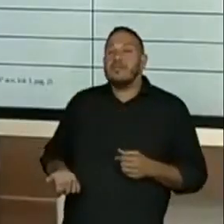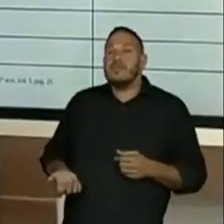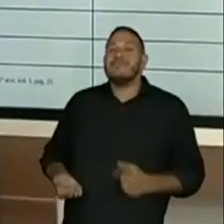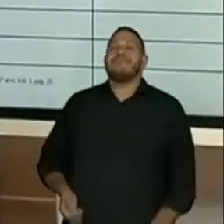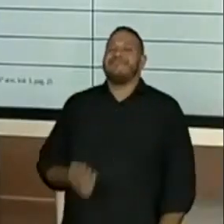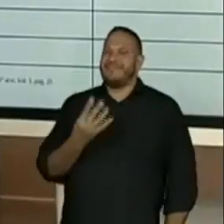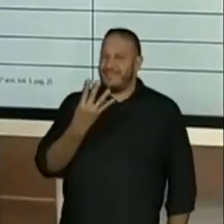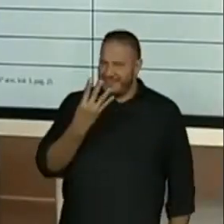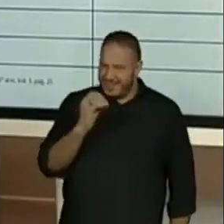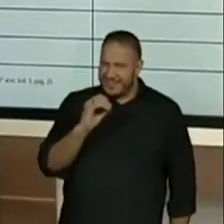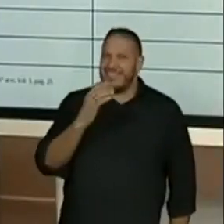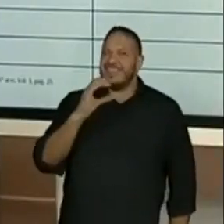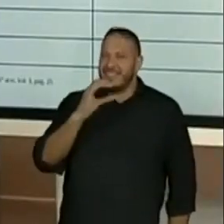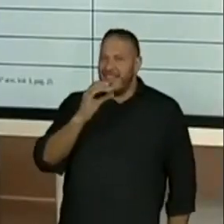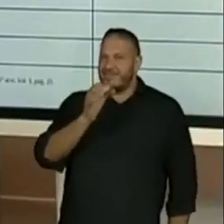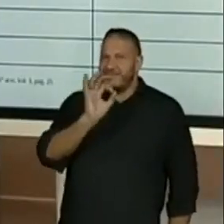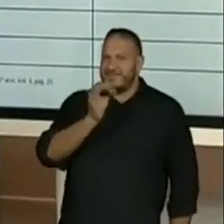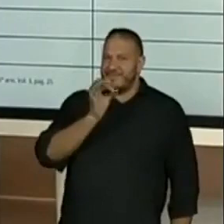40 centavos.